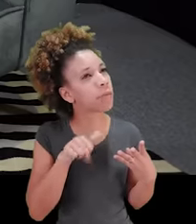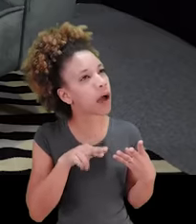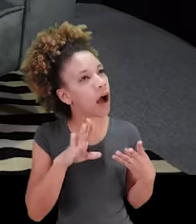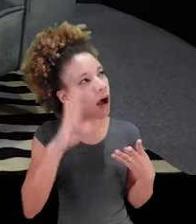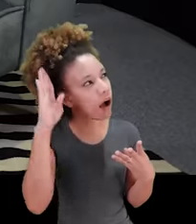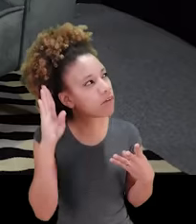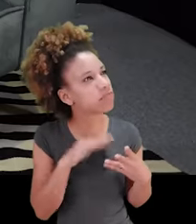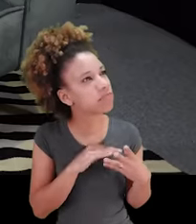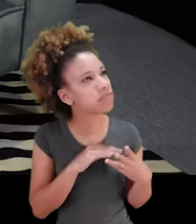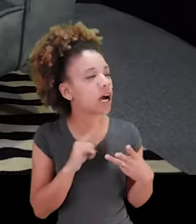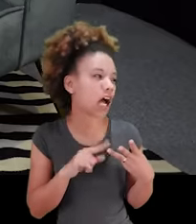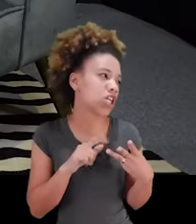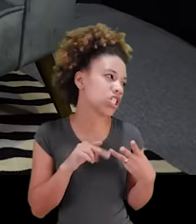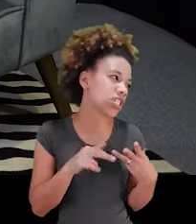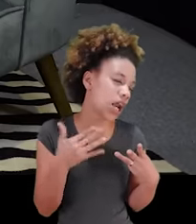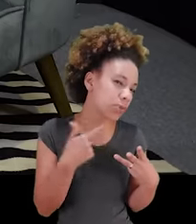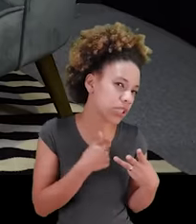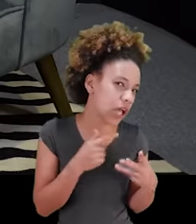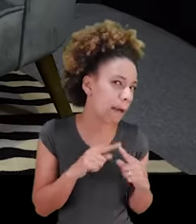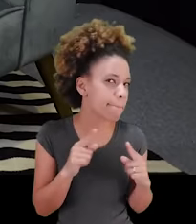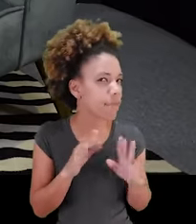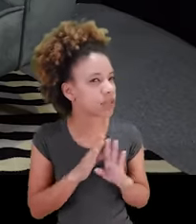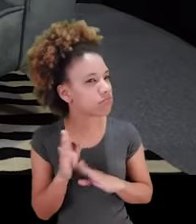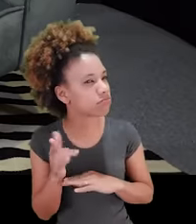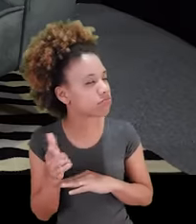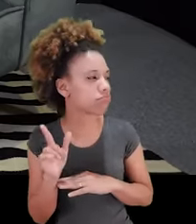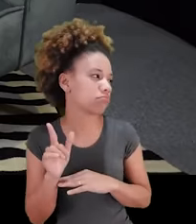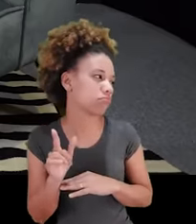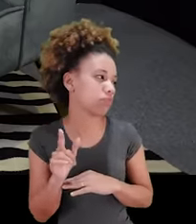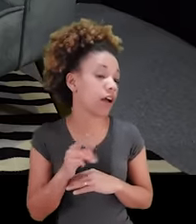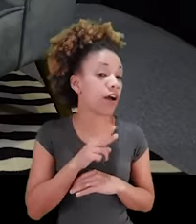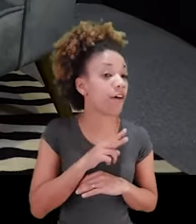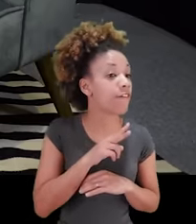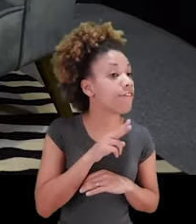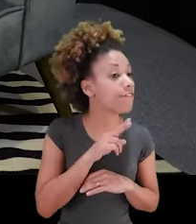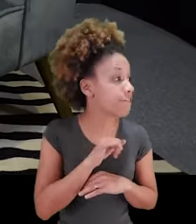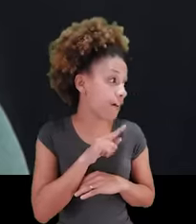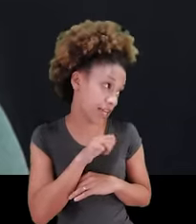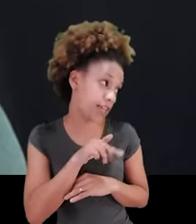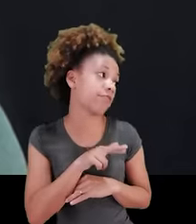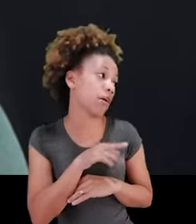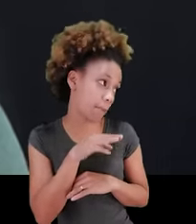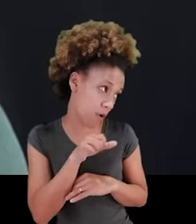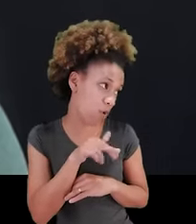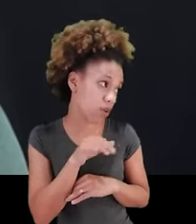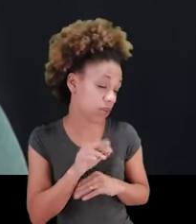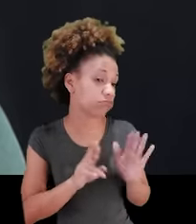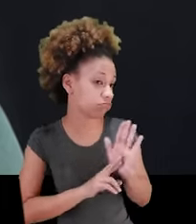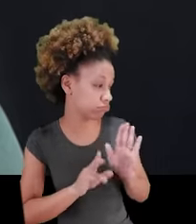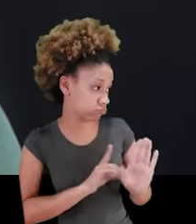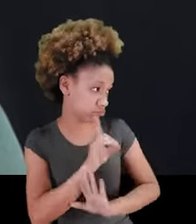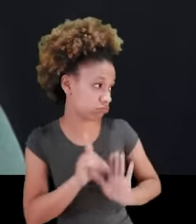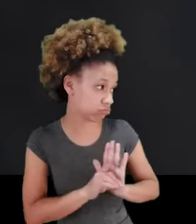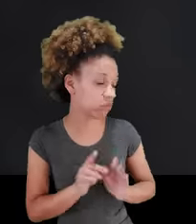acho que... A Gisele, talvez, por uma coisa de mulher bonita, mas eu iria para um caminho, assim, talvez do Wagner Moura também, de ser um grande ator e tal. Quem são os caras